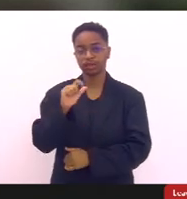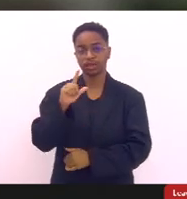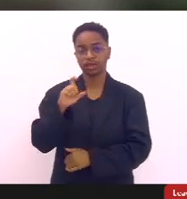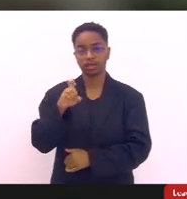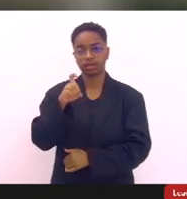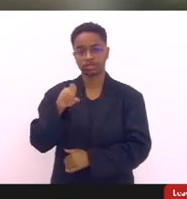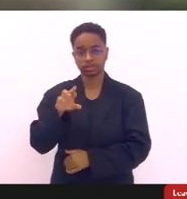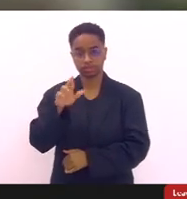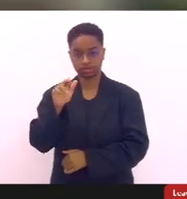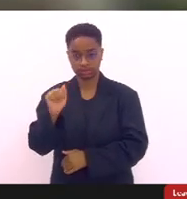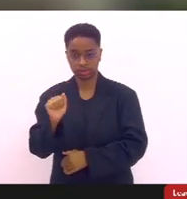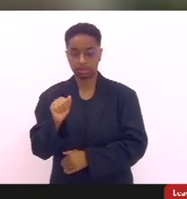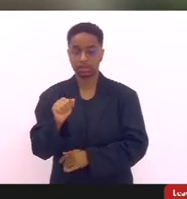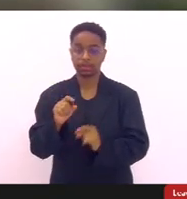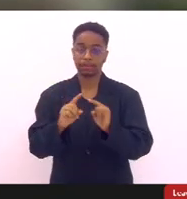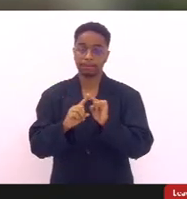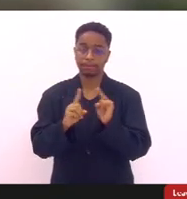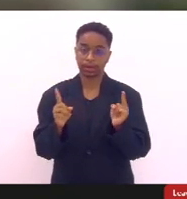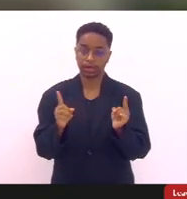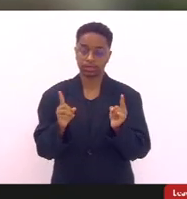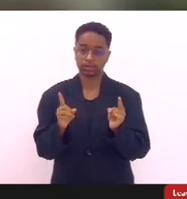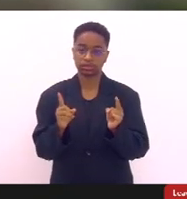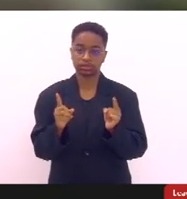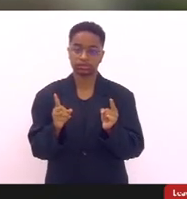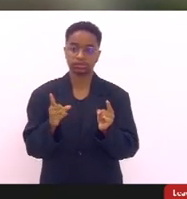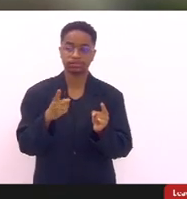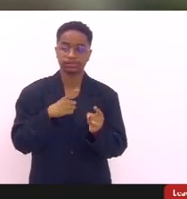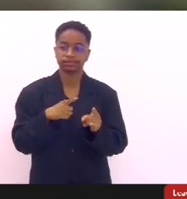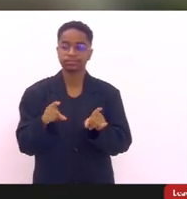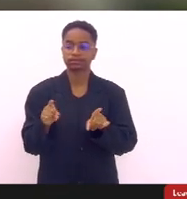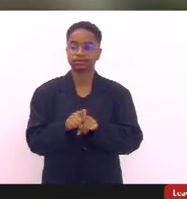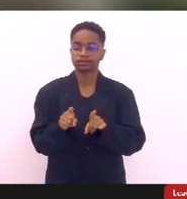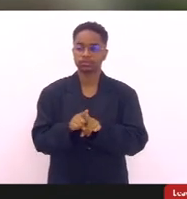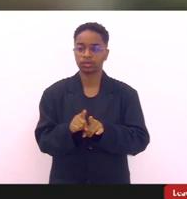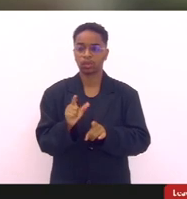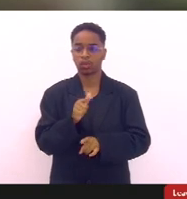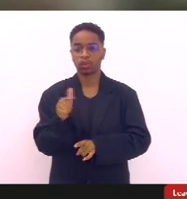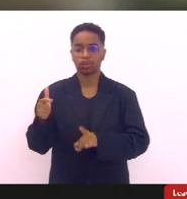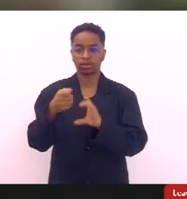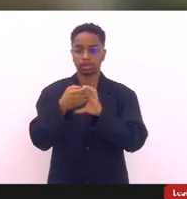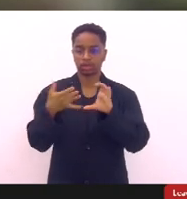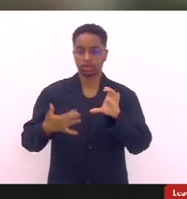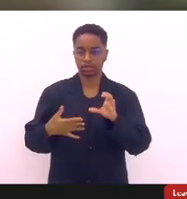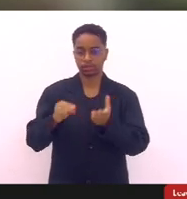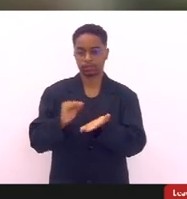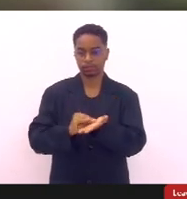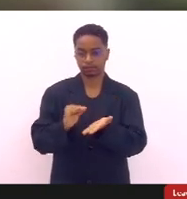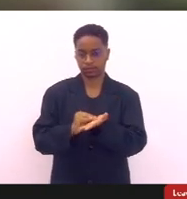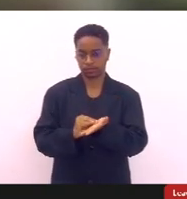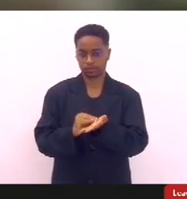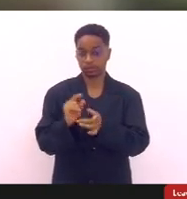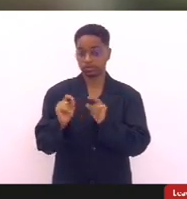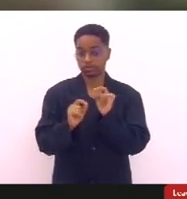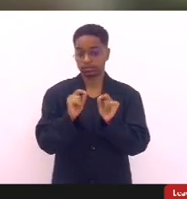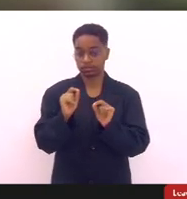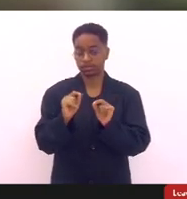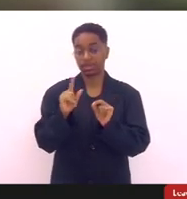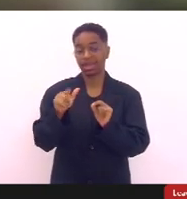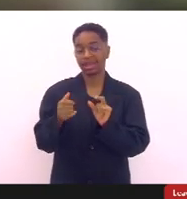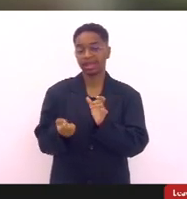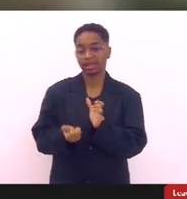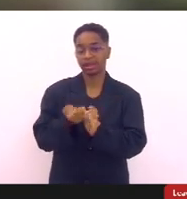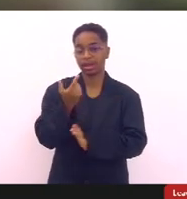doutor Joffre. Agora, existe ainda um elemento fundamental que está faltando, que é a implementação de